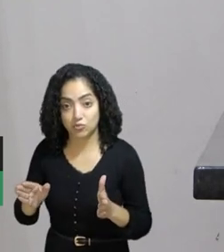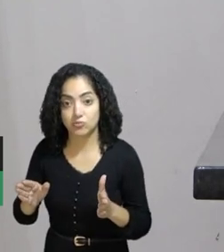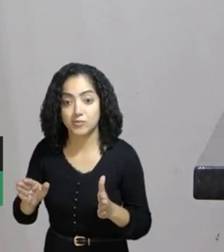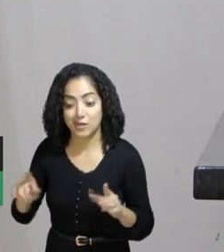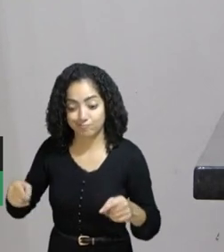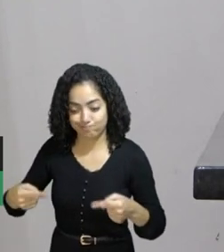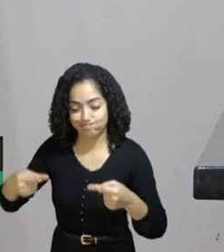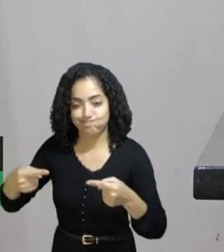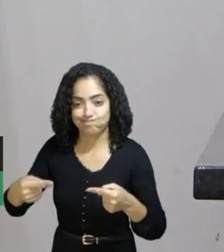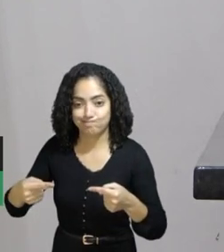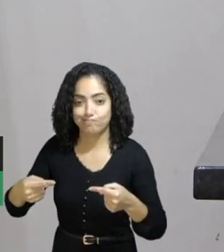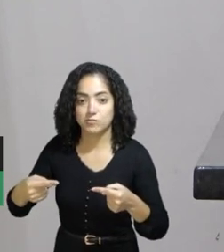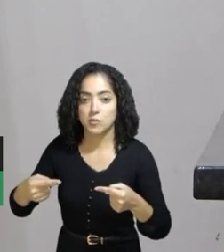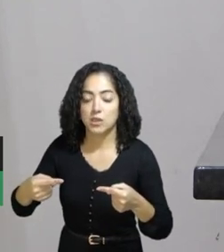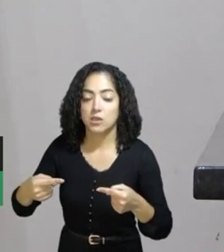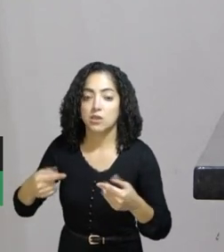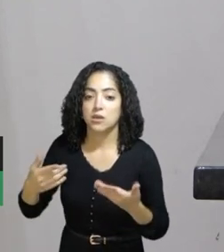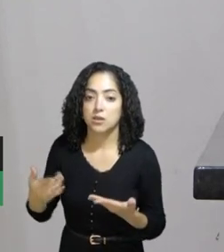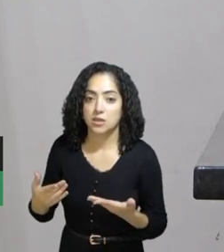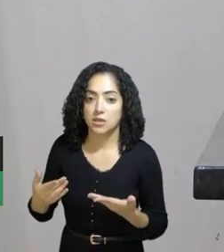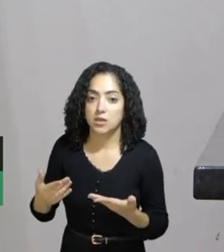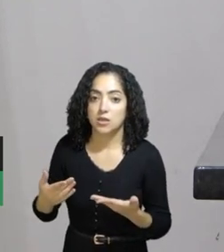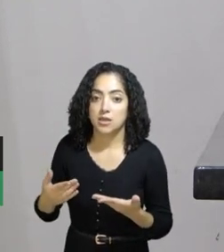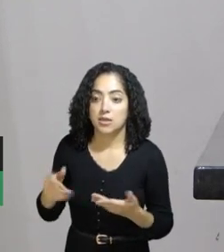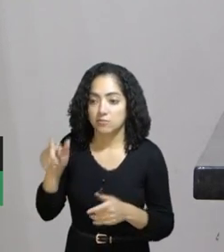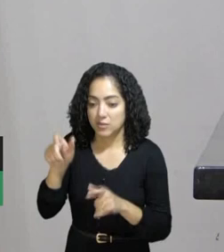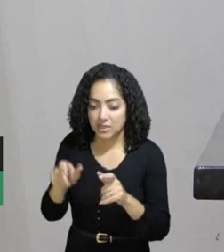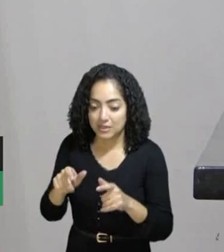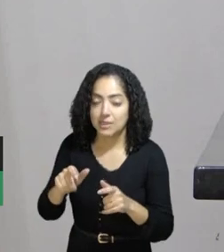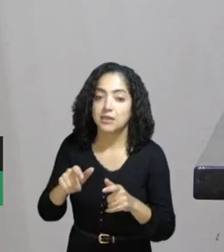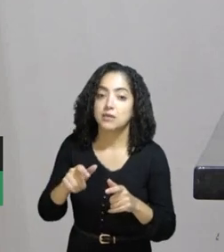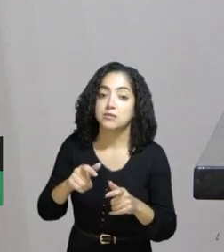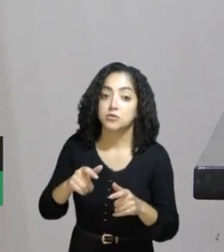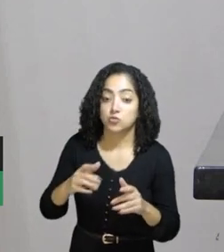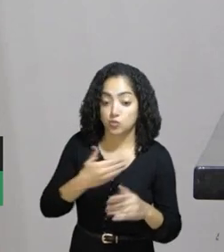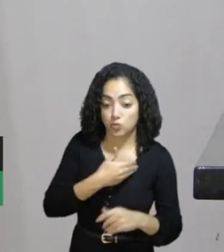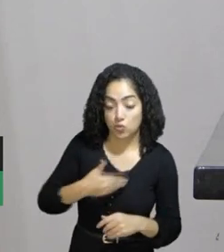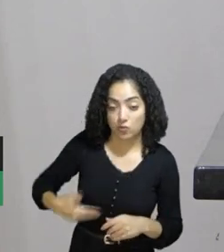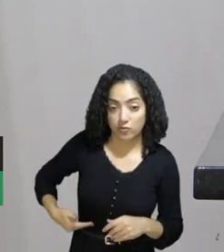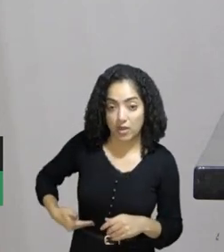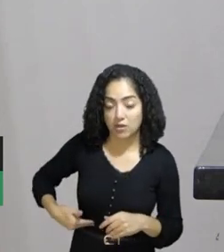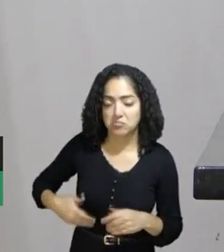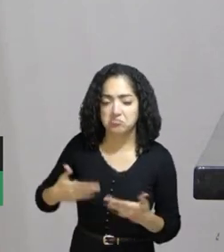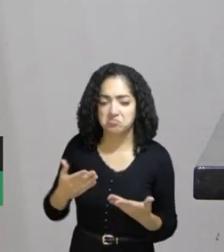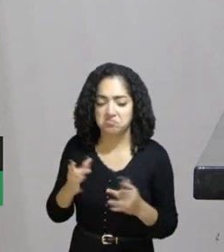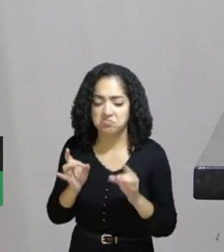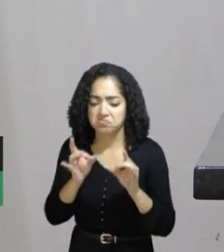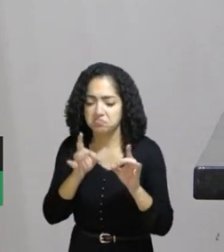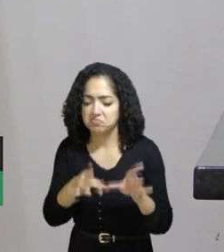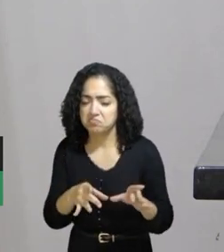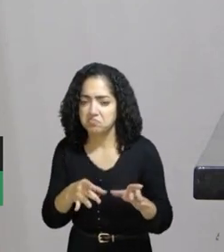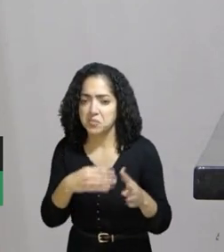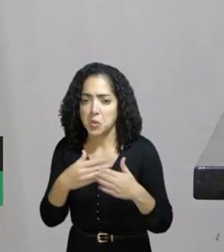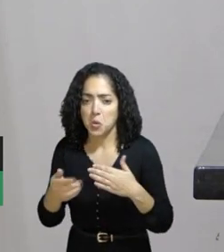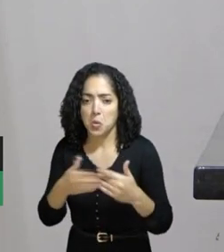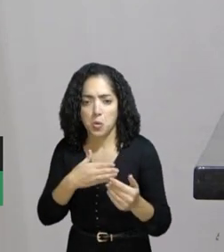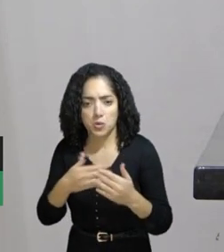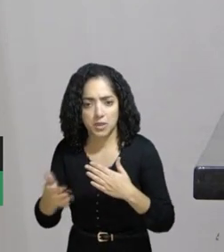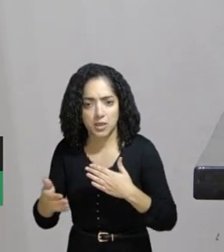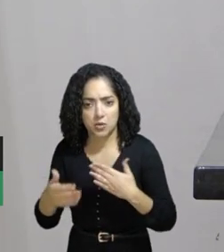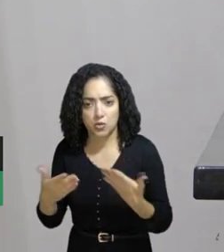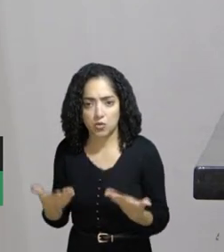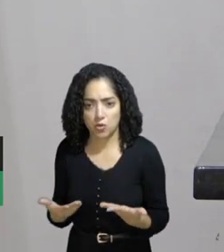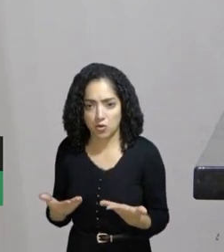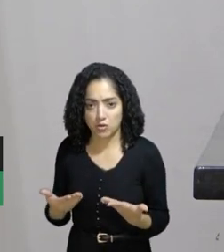moral da pior espécie. Integrantes do governo do presidente Lula ignoram qualquer consideração de